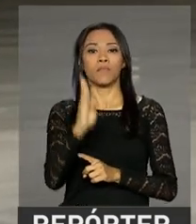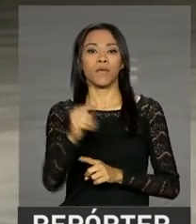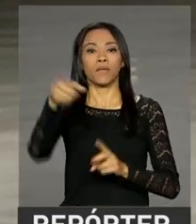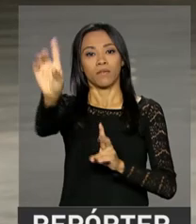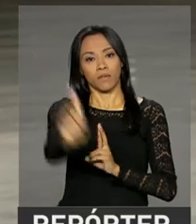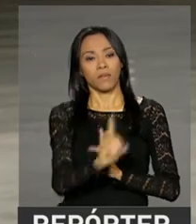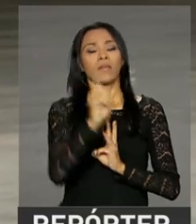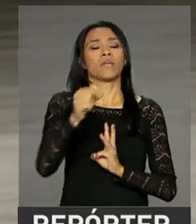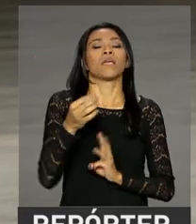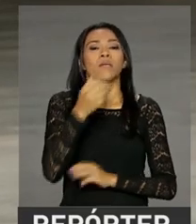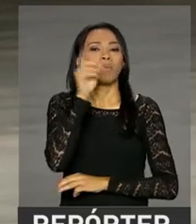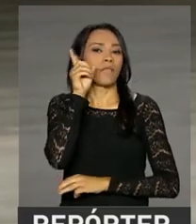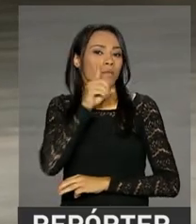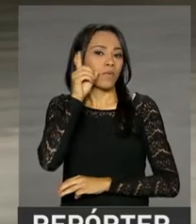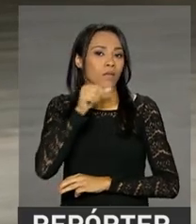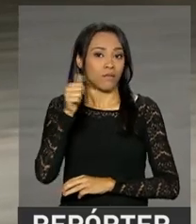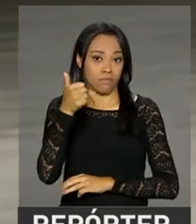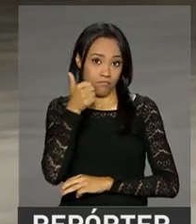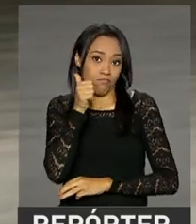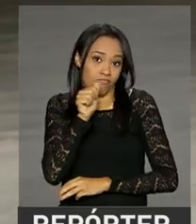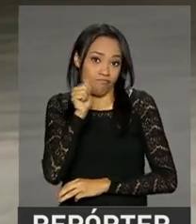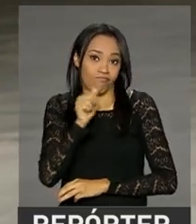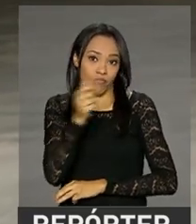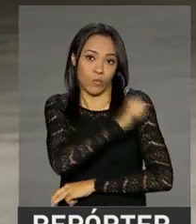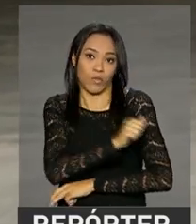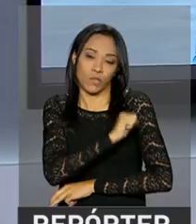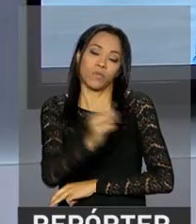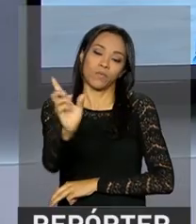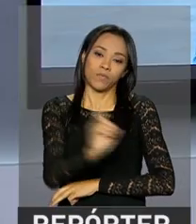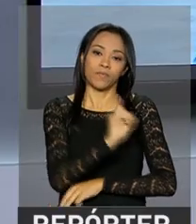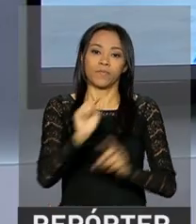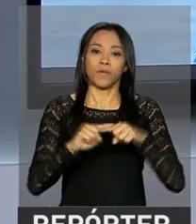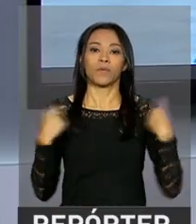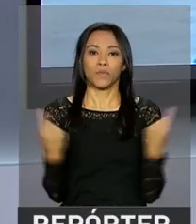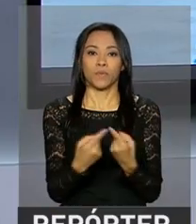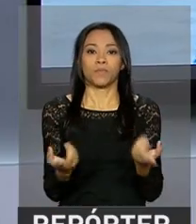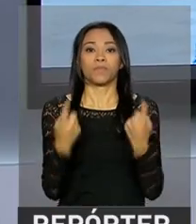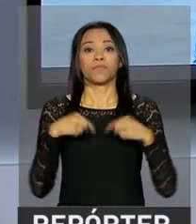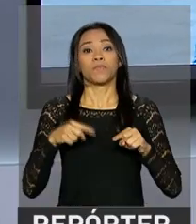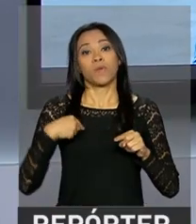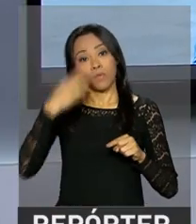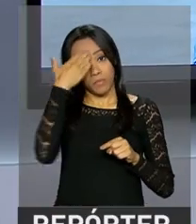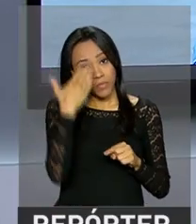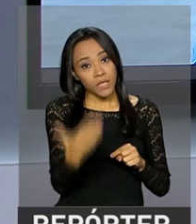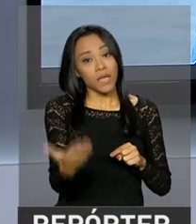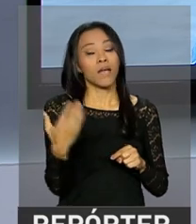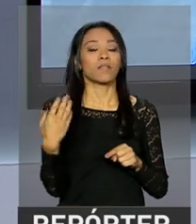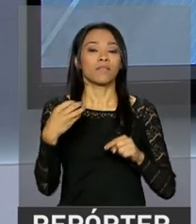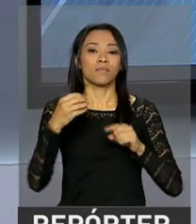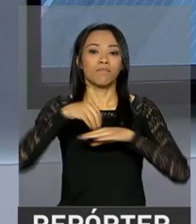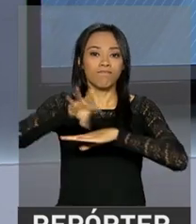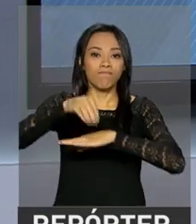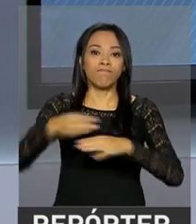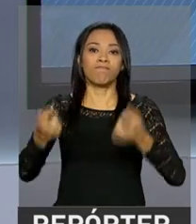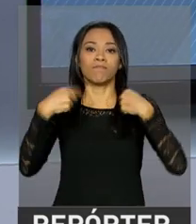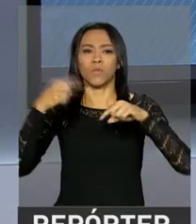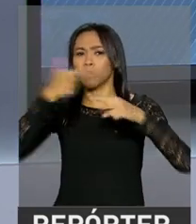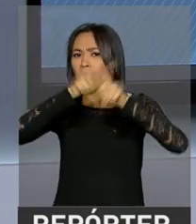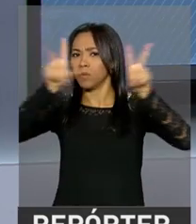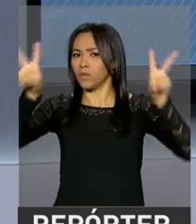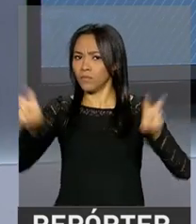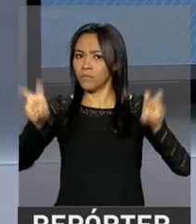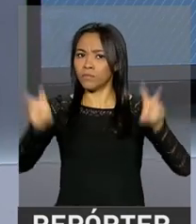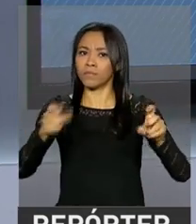deputada do Rio de Janeiro Cristiane Brasil Leandro é com você tá ok obrigado pelas suas informações falar um pouco agora de Economia a